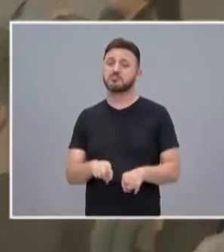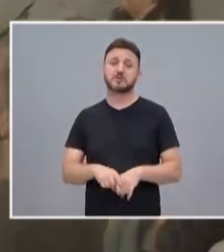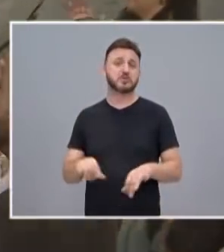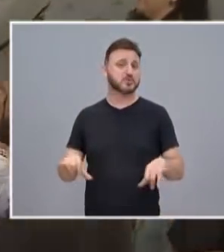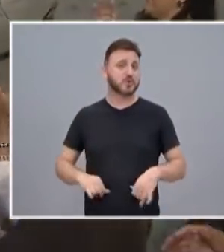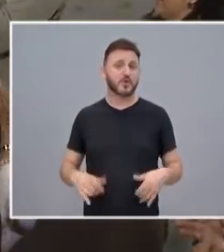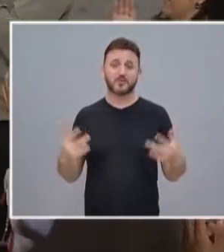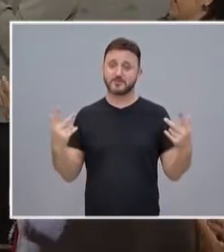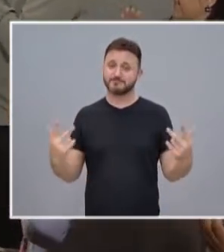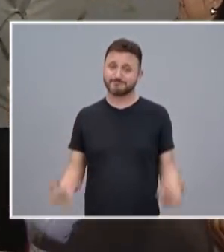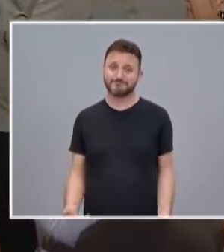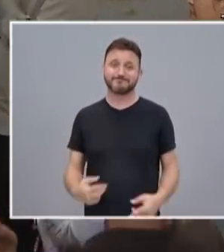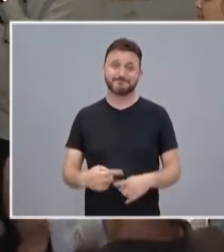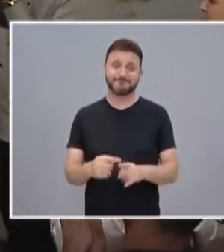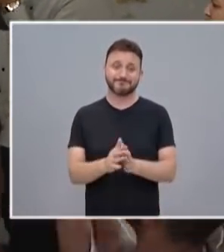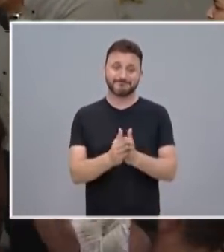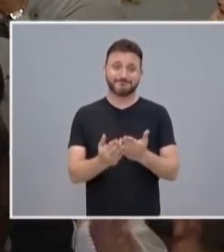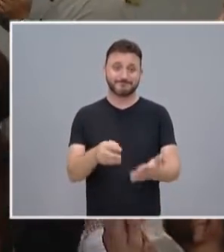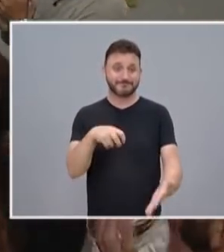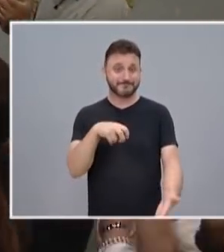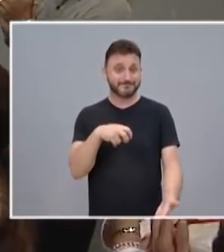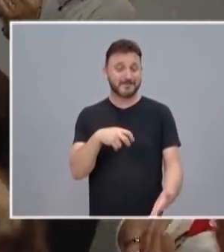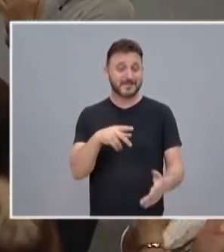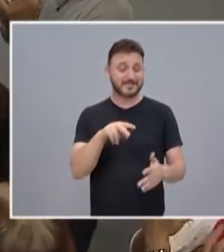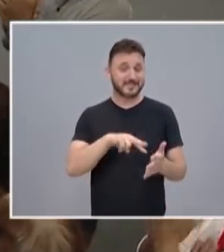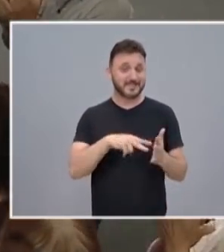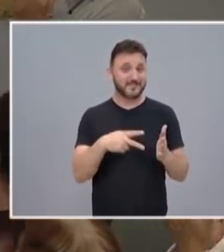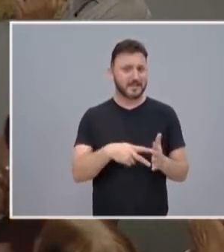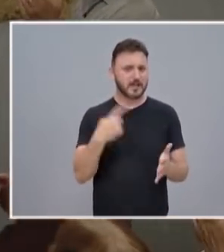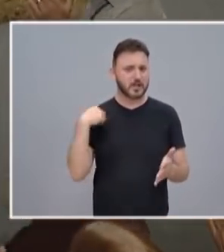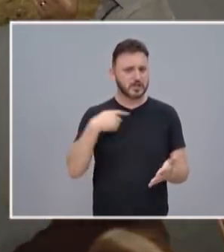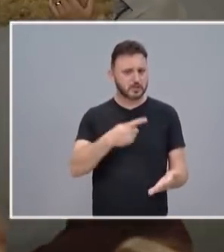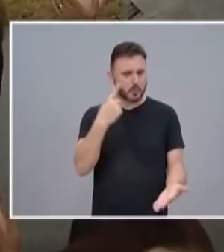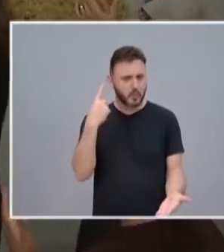do Senhor. É luz para os nossos passos.